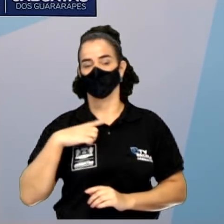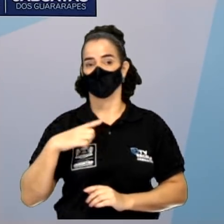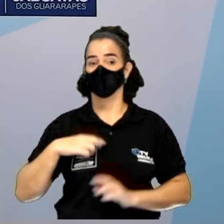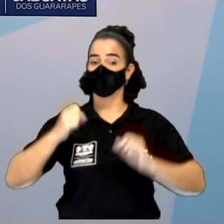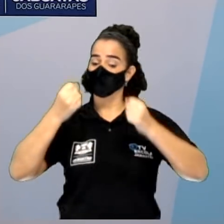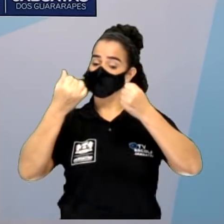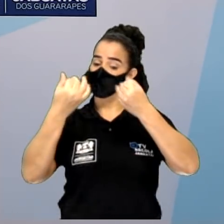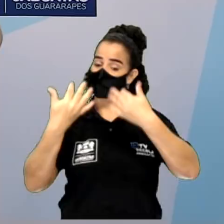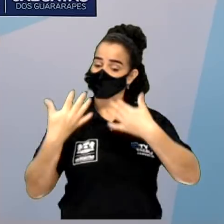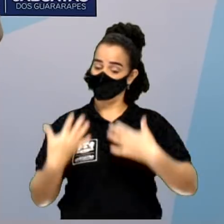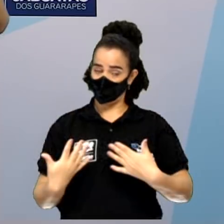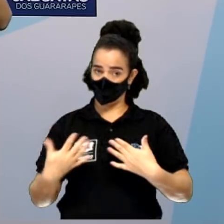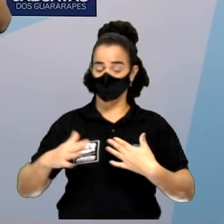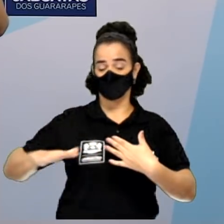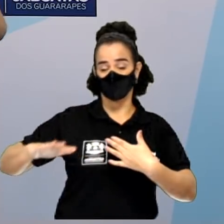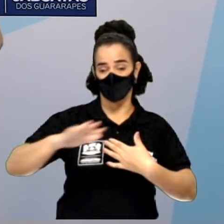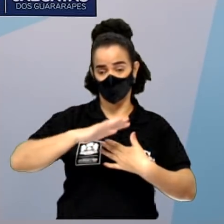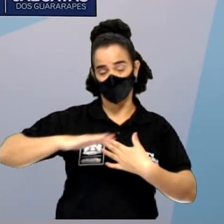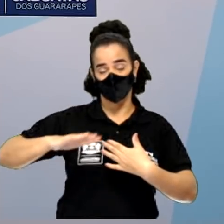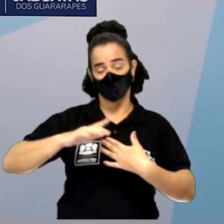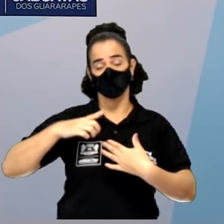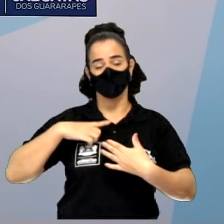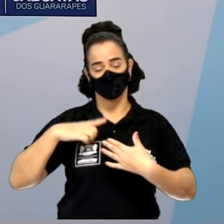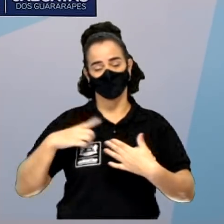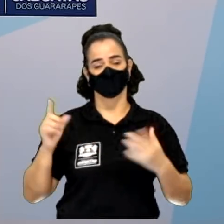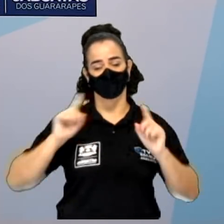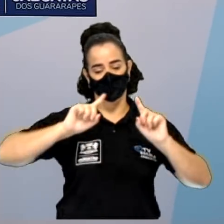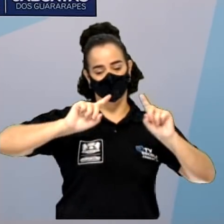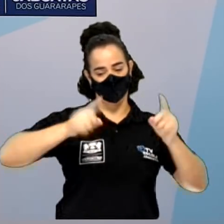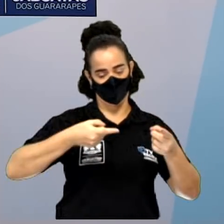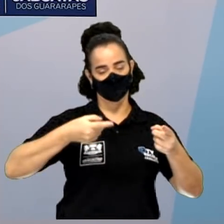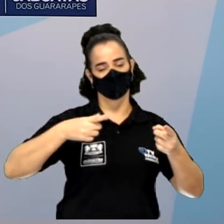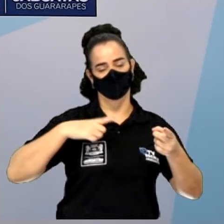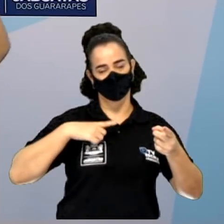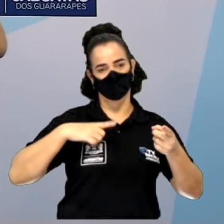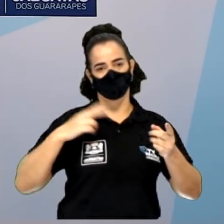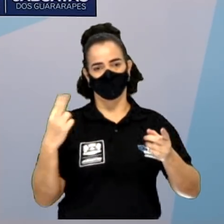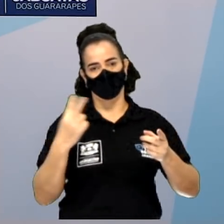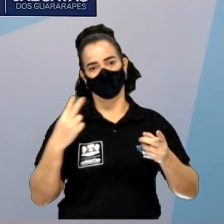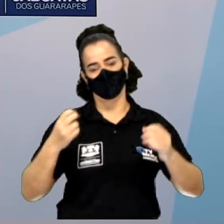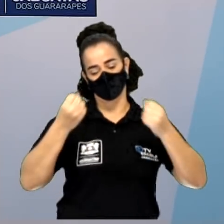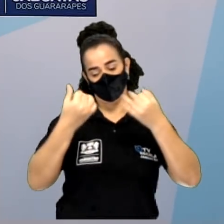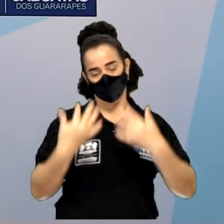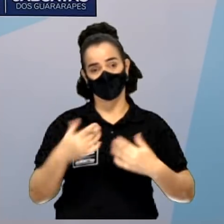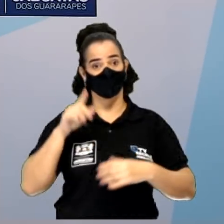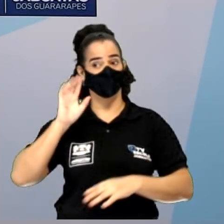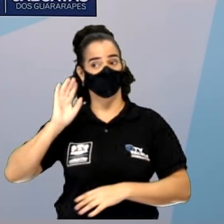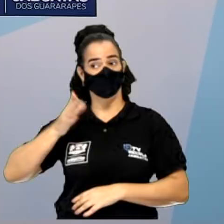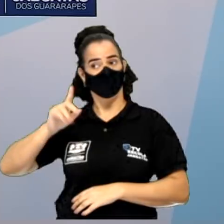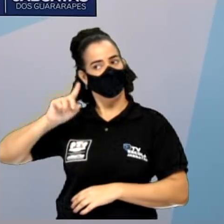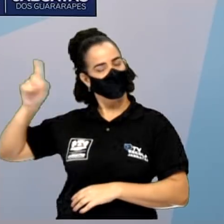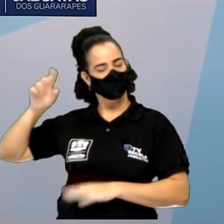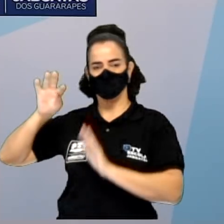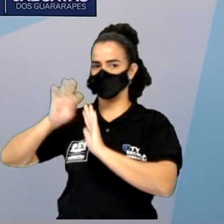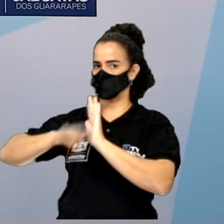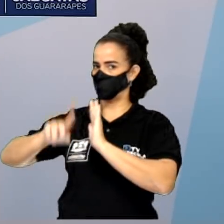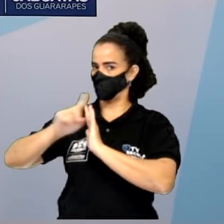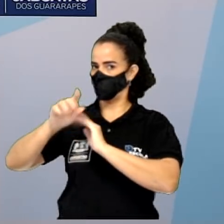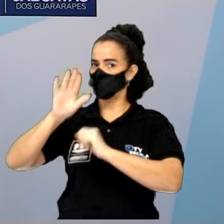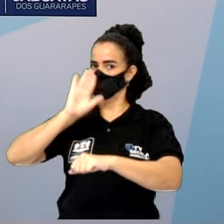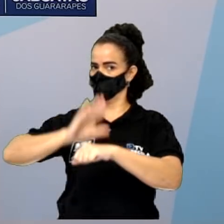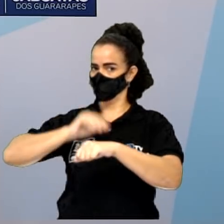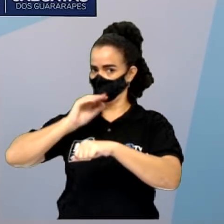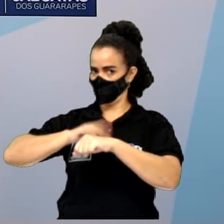aposto, mas em geral o aposto ele também vem entre vírgulas e ele tem um valor explicativo. Aqui não, aqui é o chamamento, tá? O chamamento é